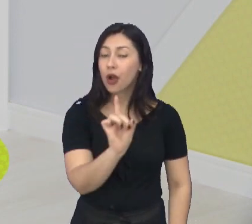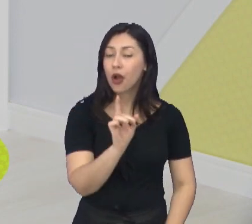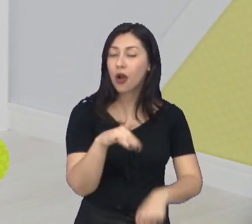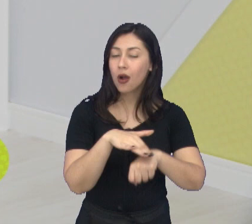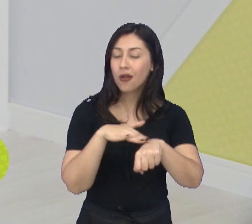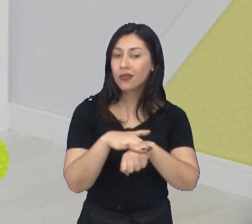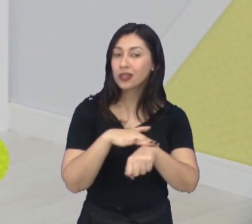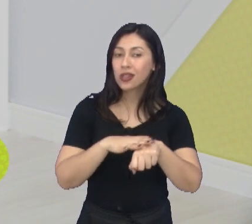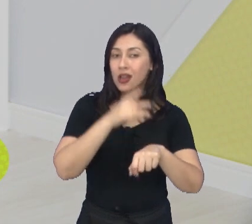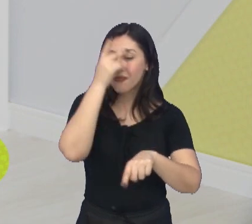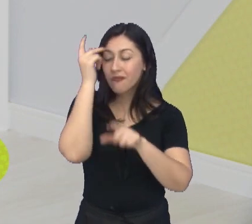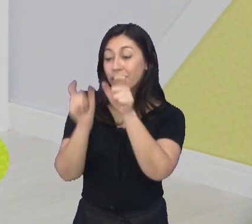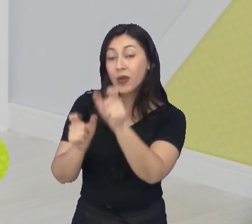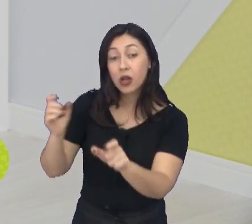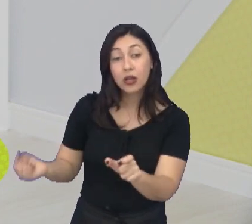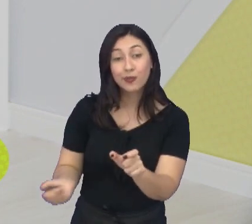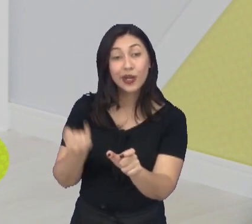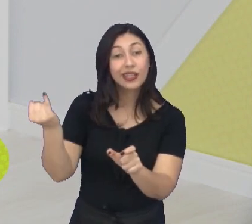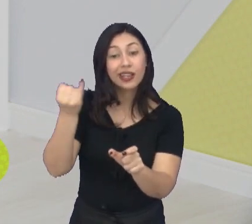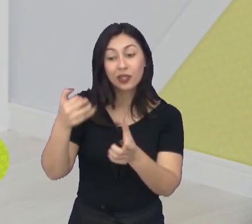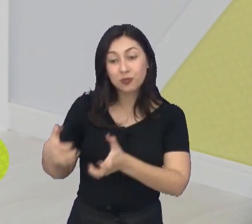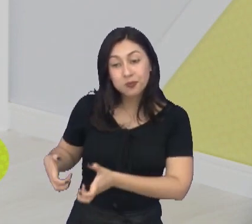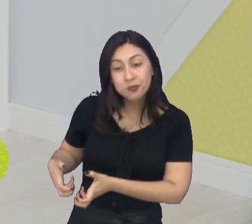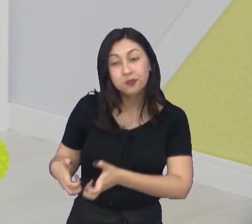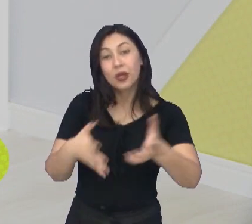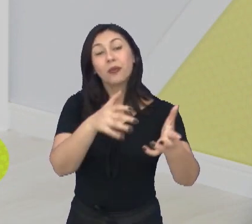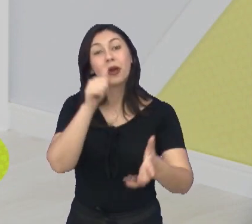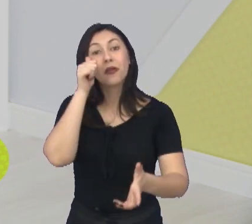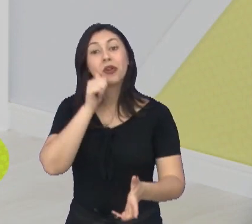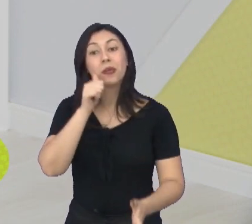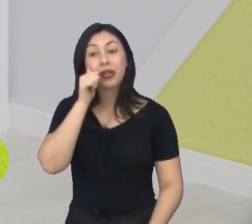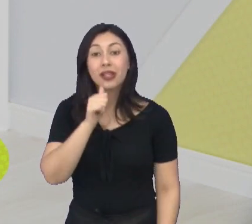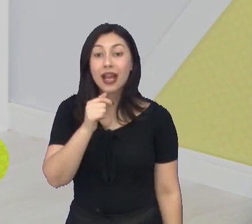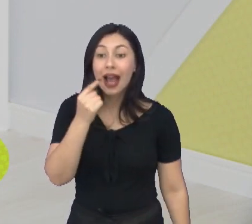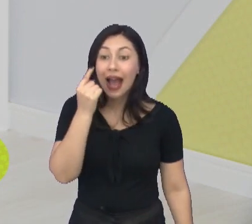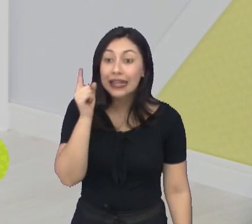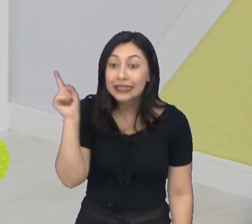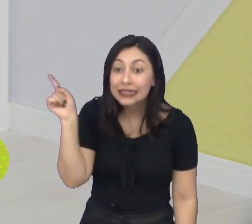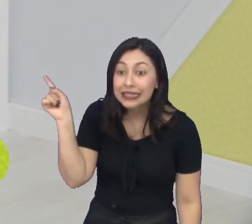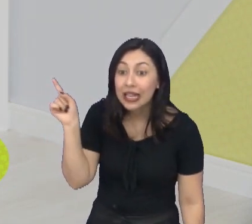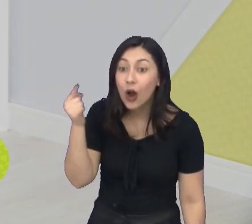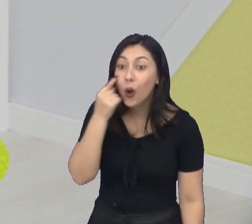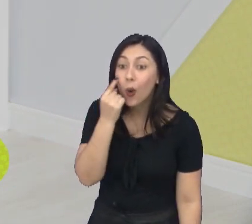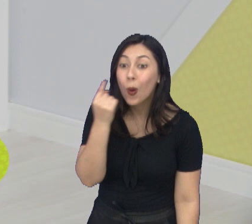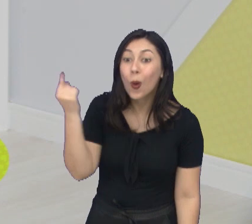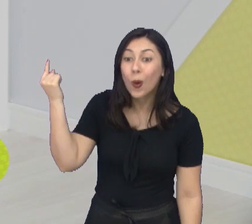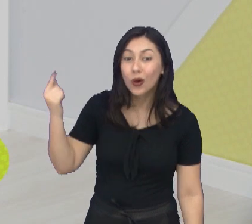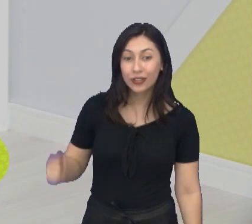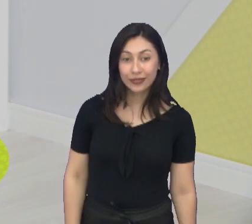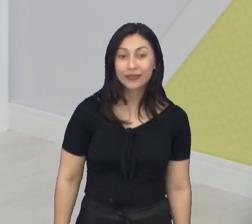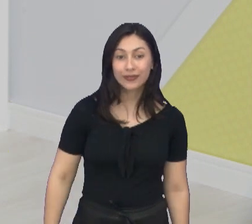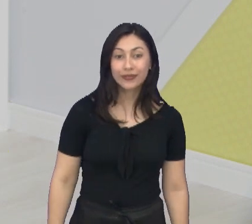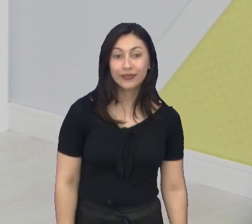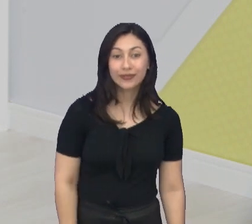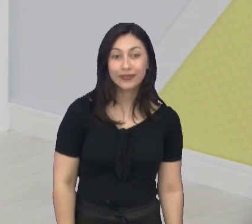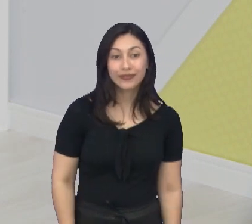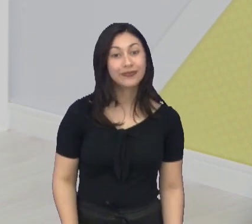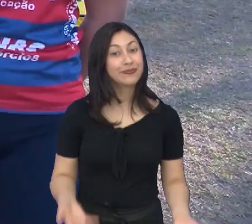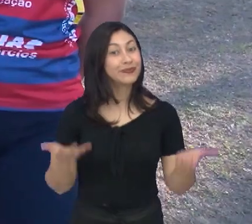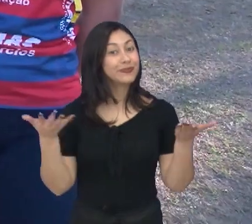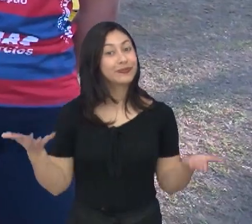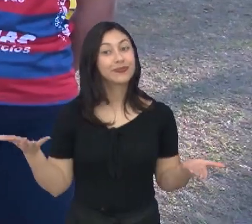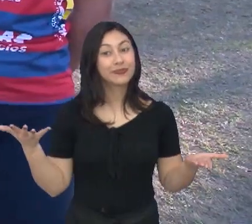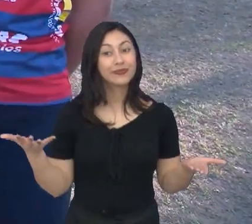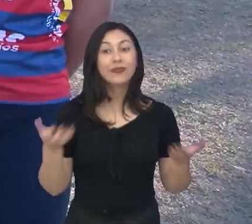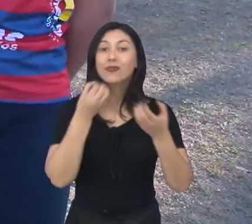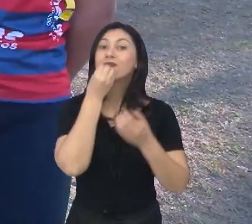do rugby feminino e traz mais detalhes pra gente. Diz aqui, ó, aqui, Brunão, diz aí. Muito bem, Vieira Júnior,